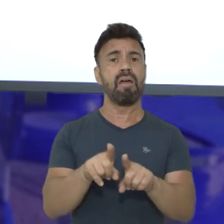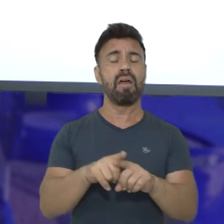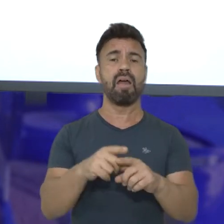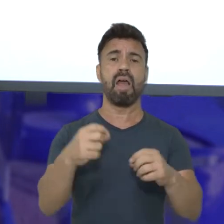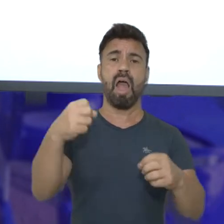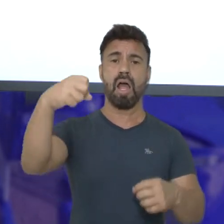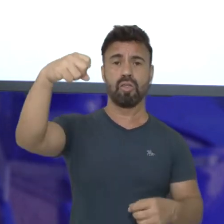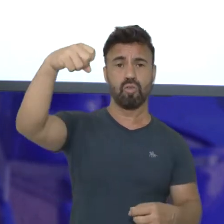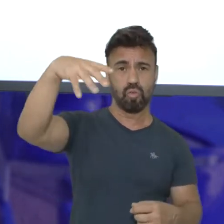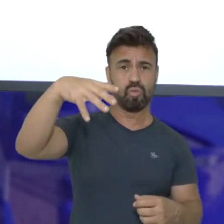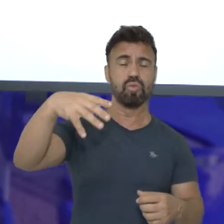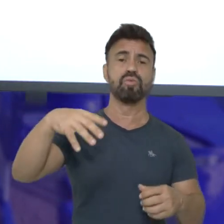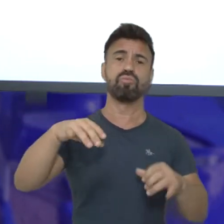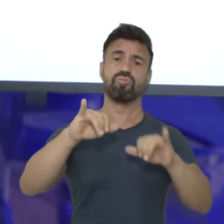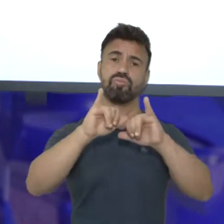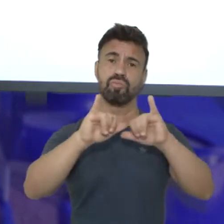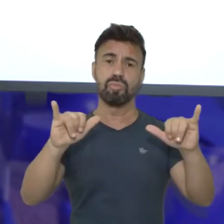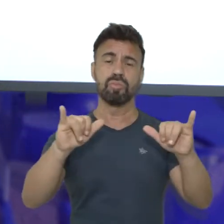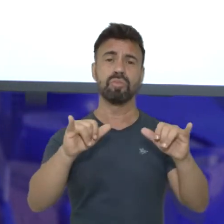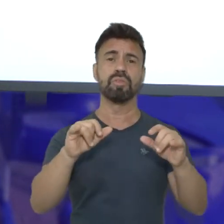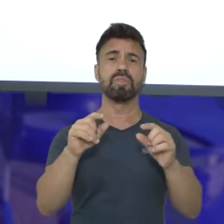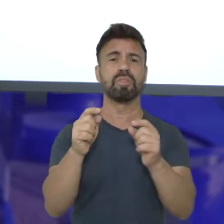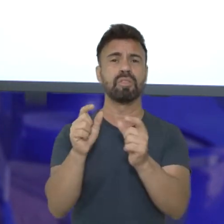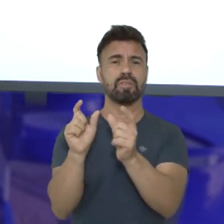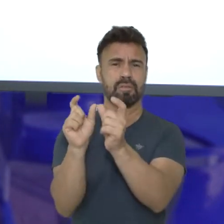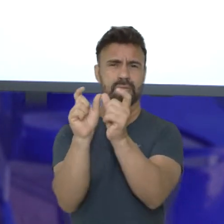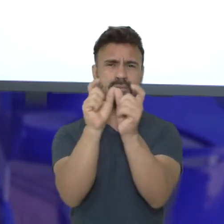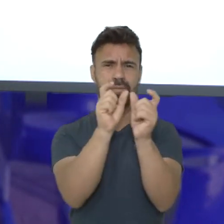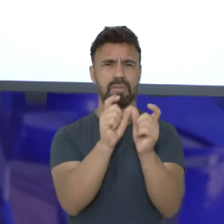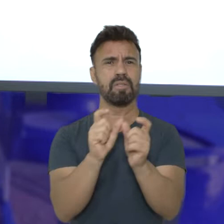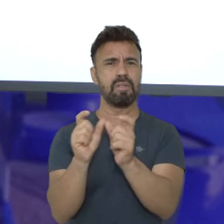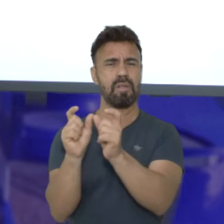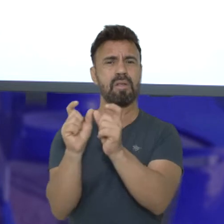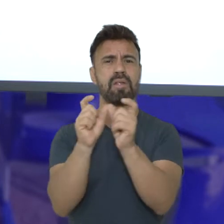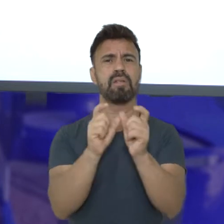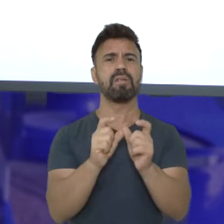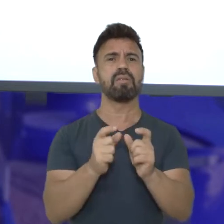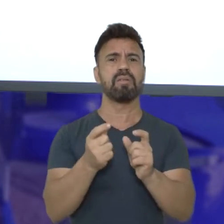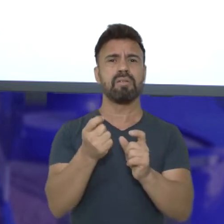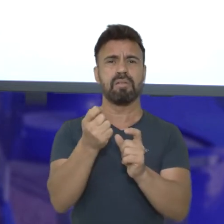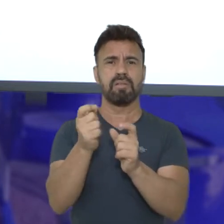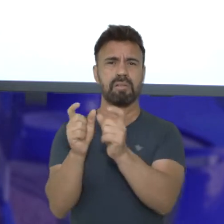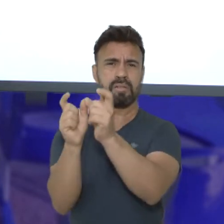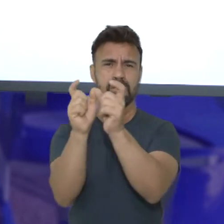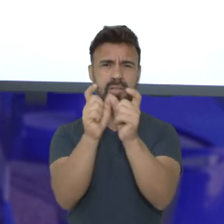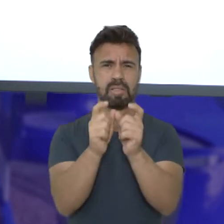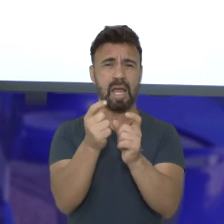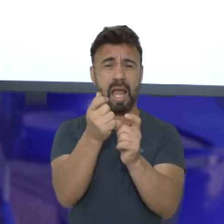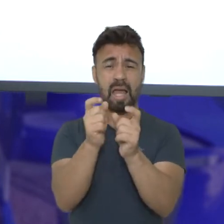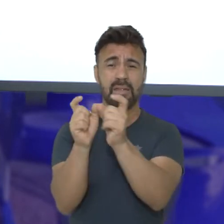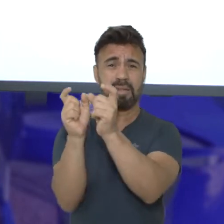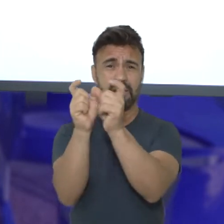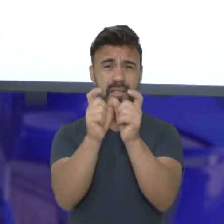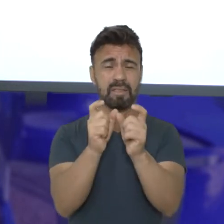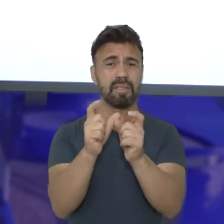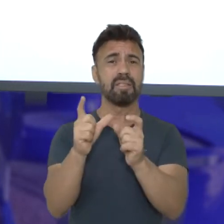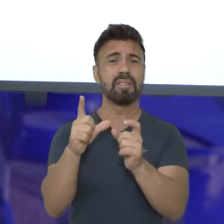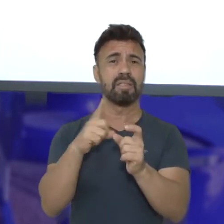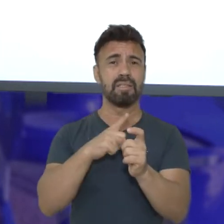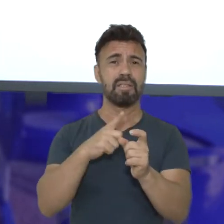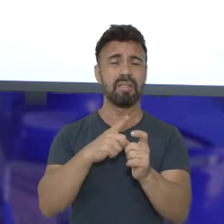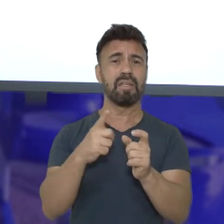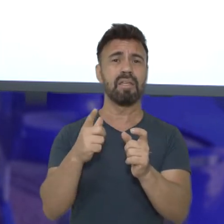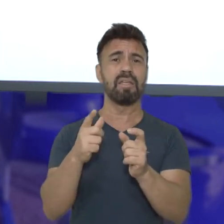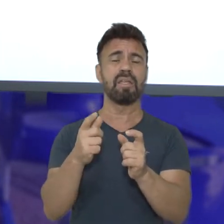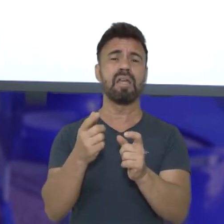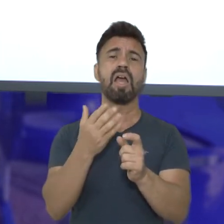vai ser emitida, vai ser dividida em milhões de pedaços, né? E aí, cada pedacinho desse vai ter uma intensidade que vai determinar